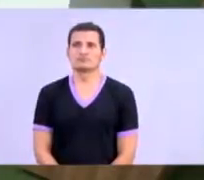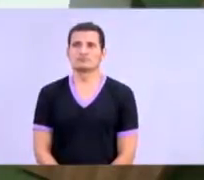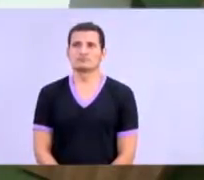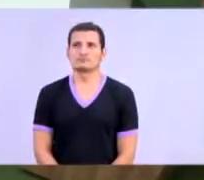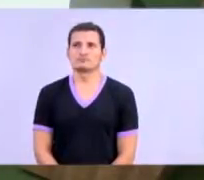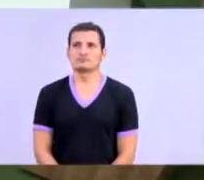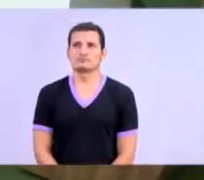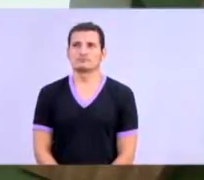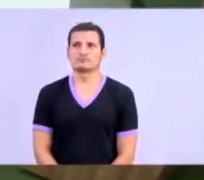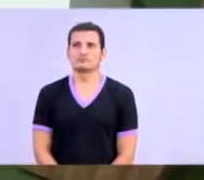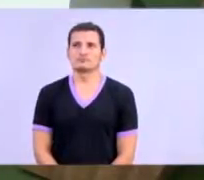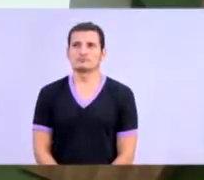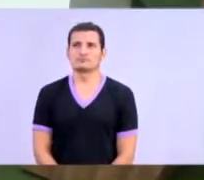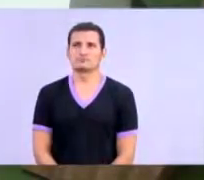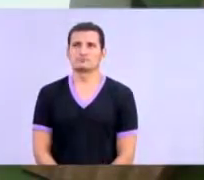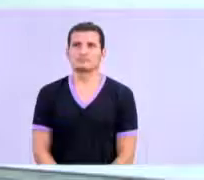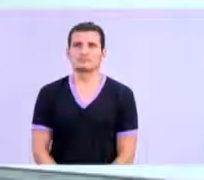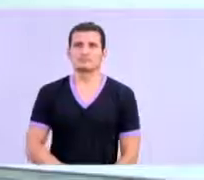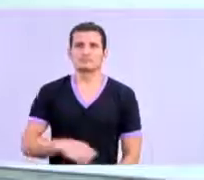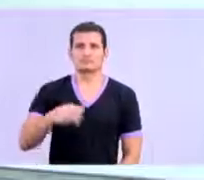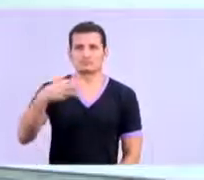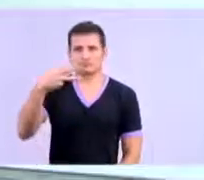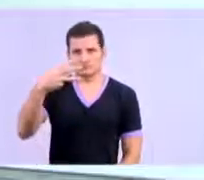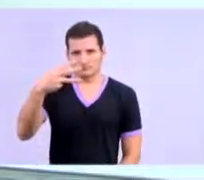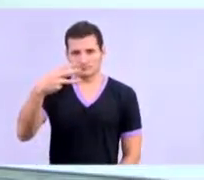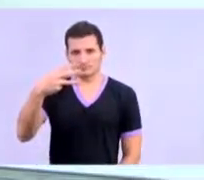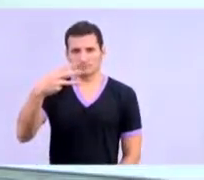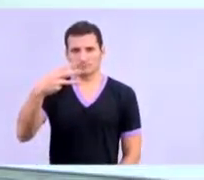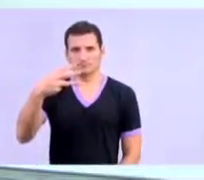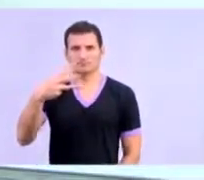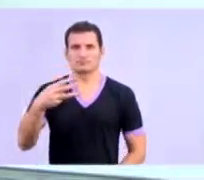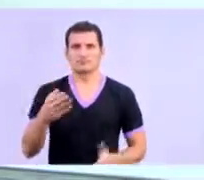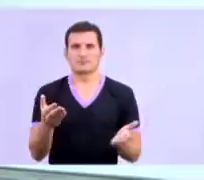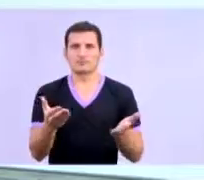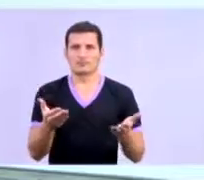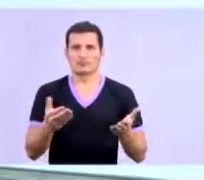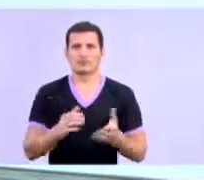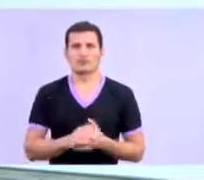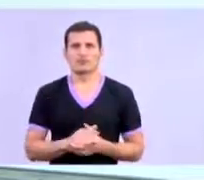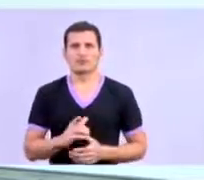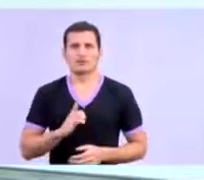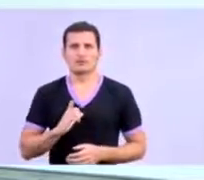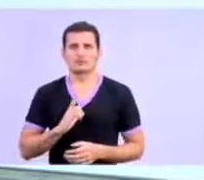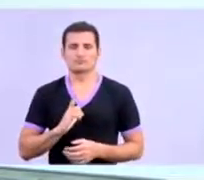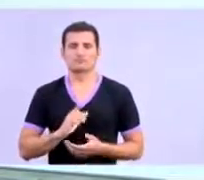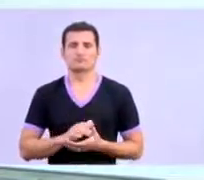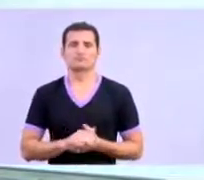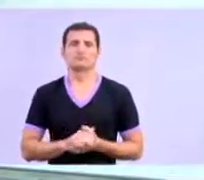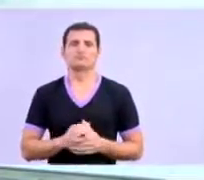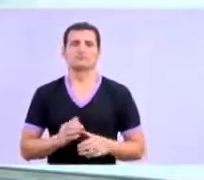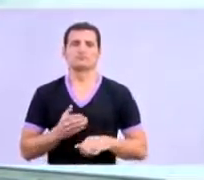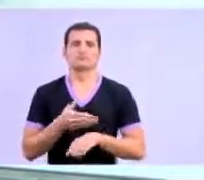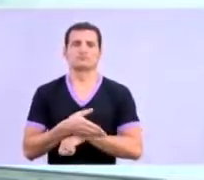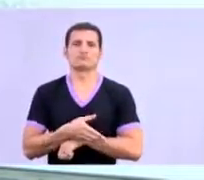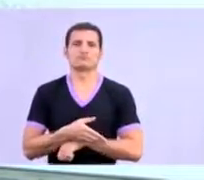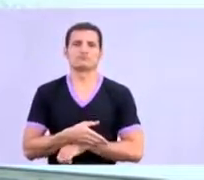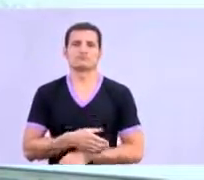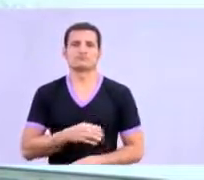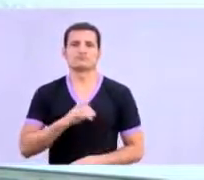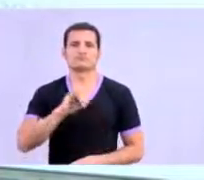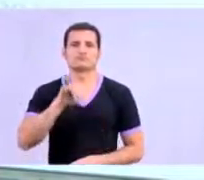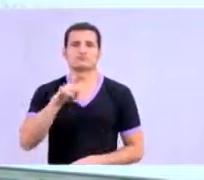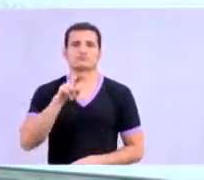de correlacionar colunas aí, e aí nós tivemos participação, né? Tivemos participação. A aluna Jussi,